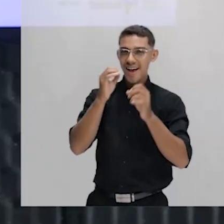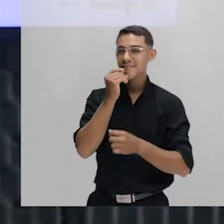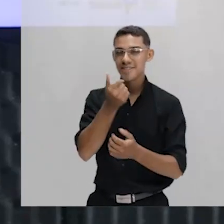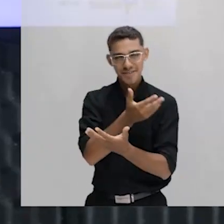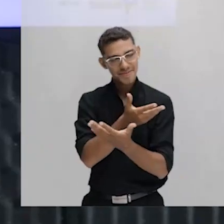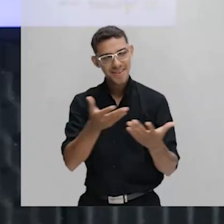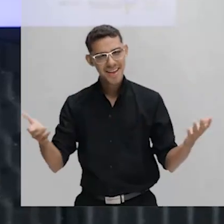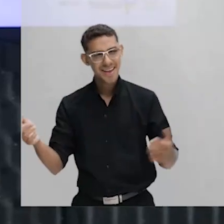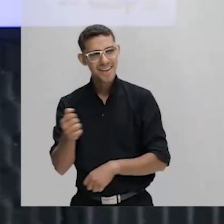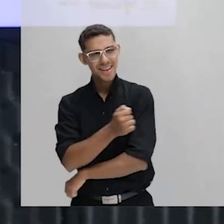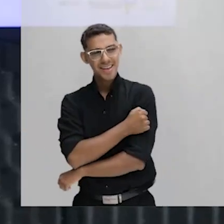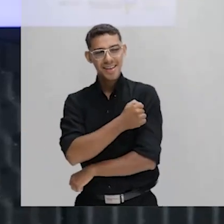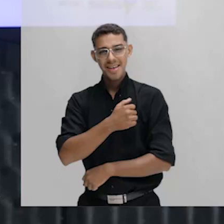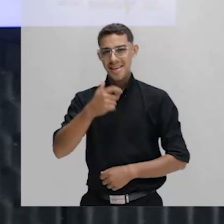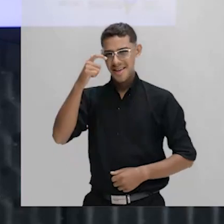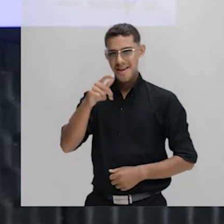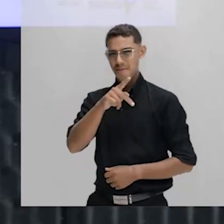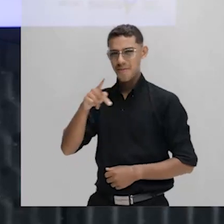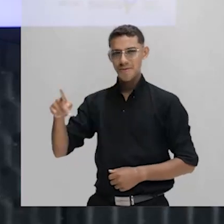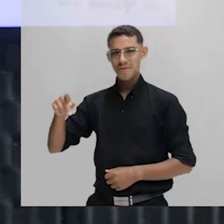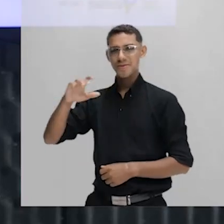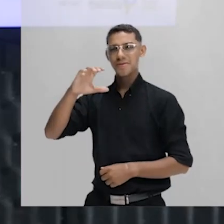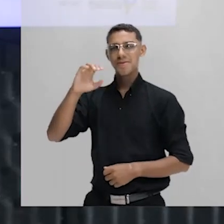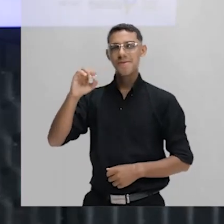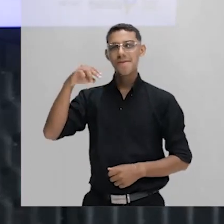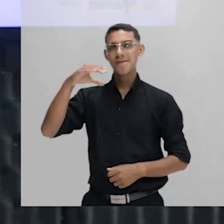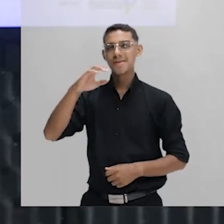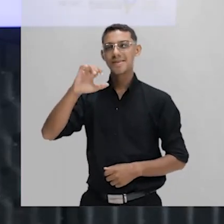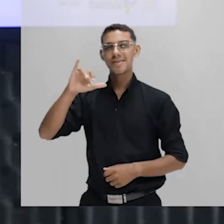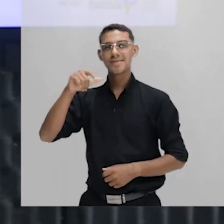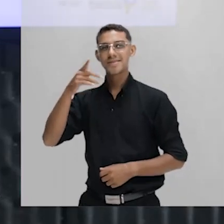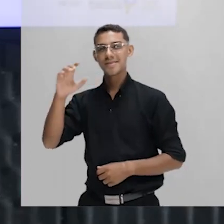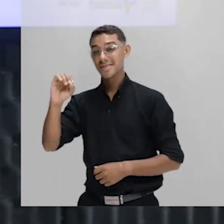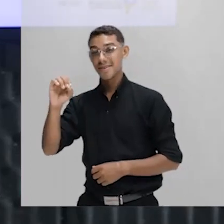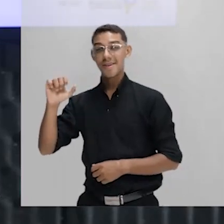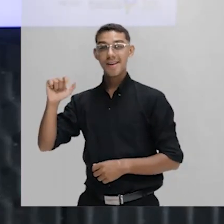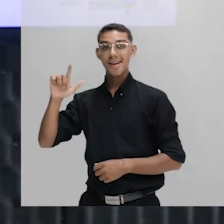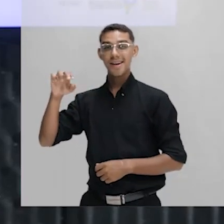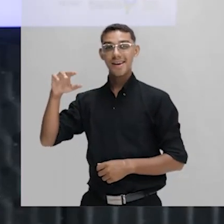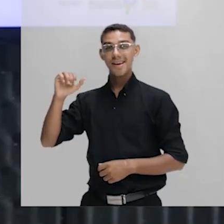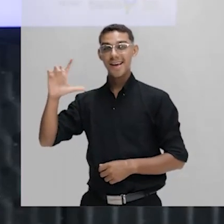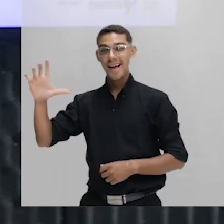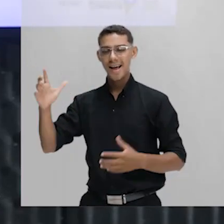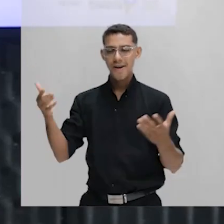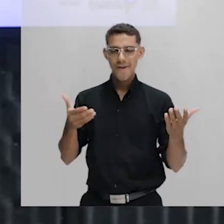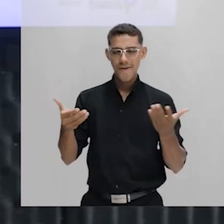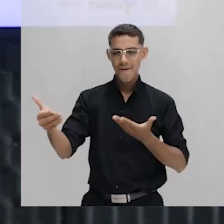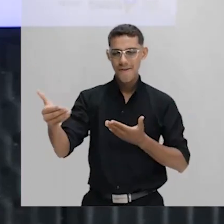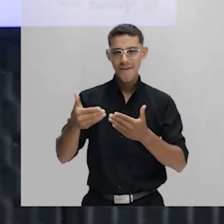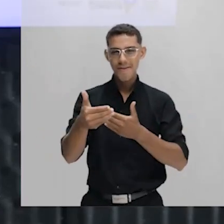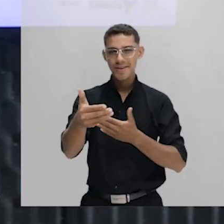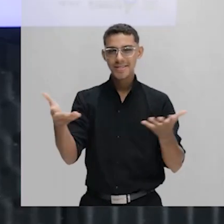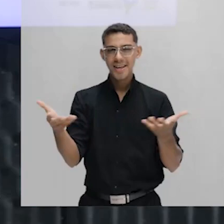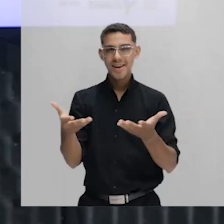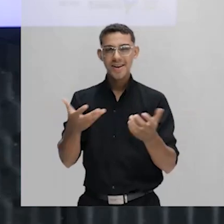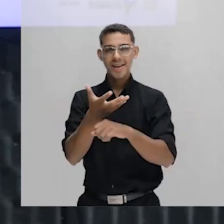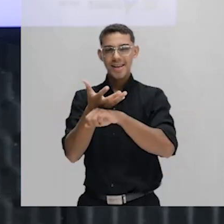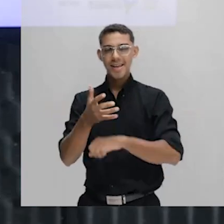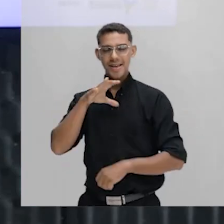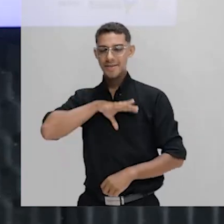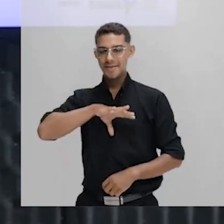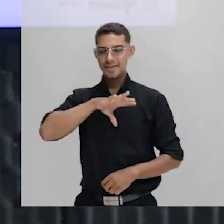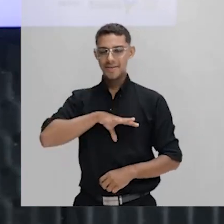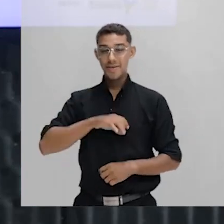tudo bem com vocês? Sou a professora Conceição Alencar e começa agora a sua aula de língua portuguesa. Se liga na TV Educação e no